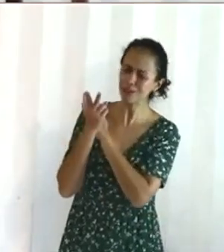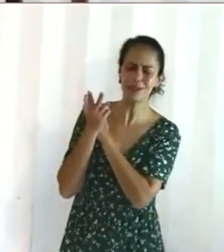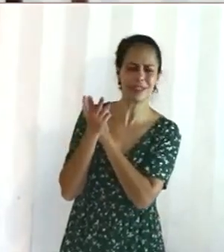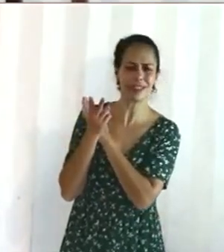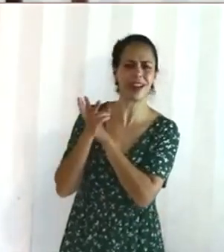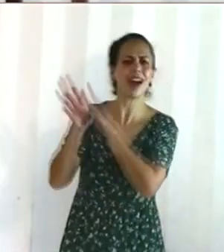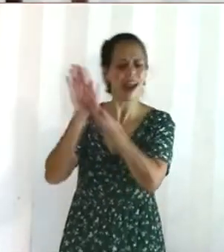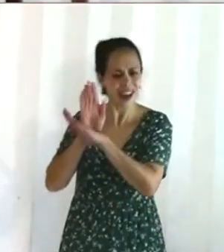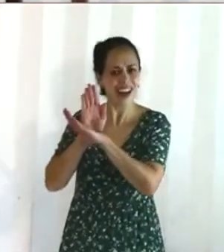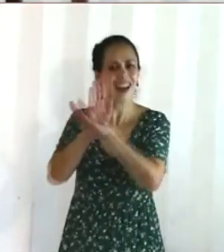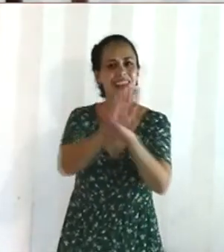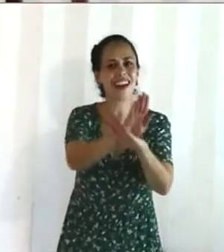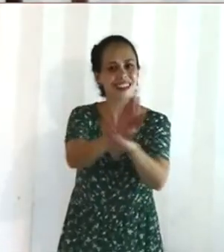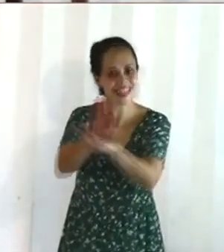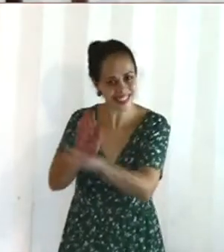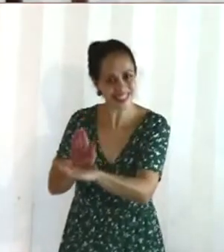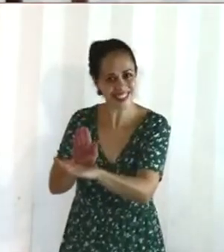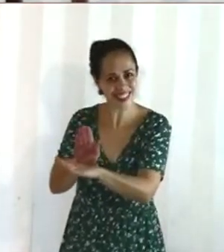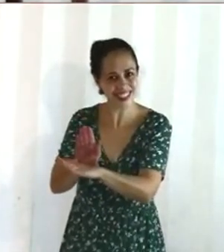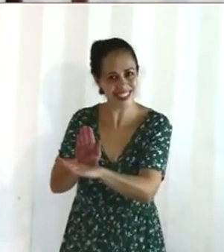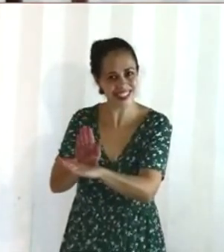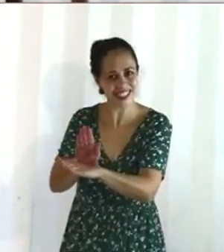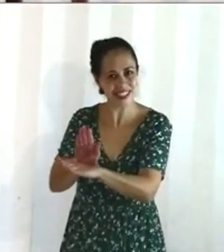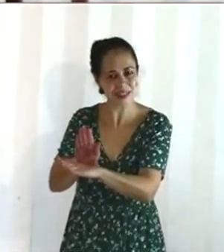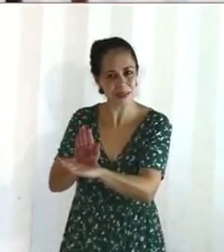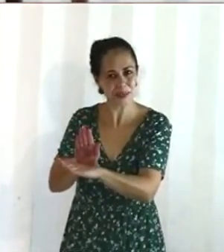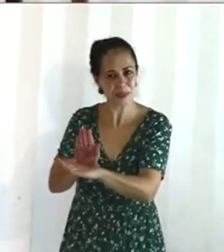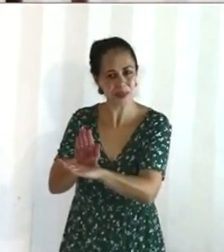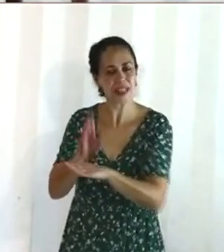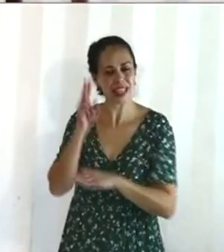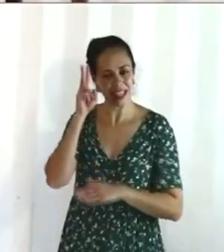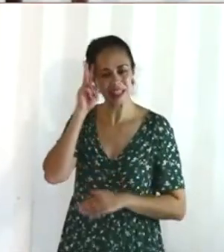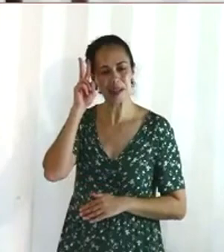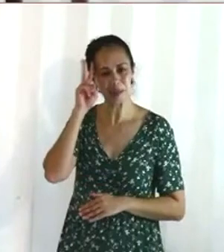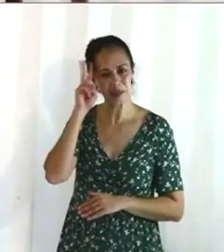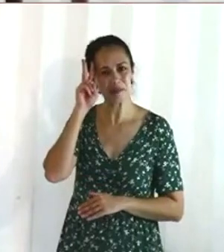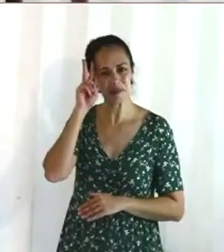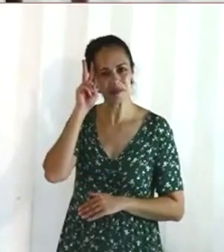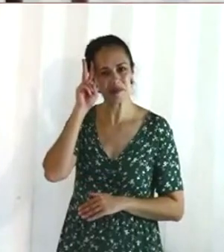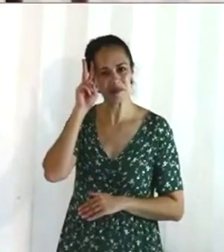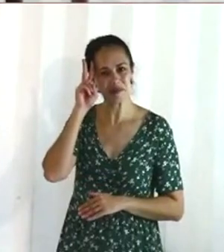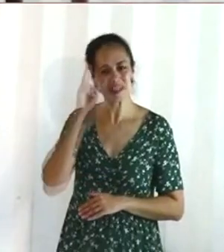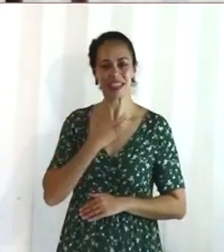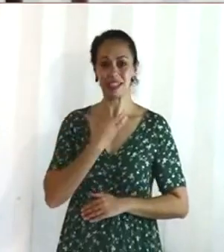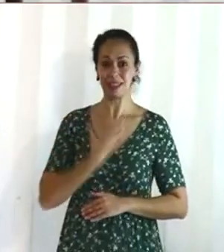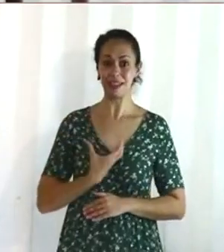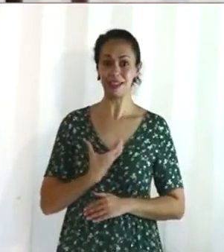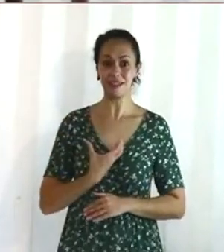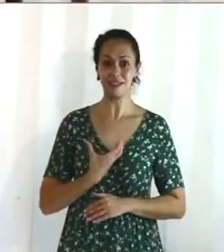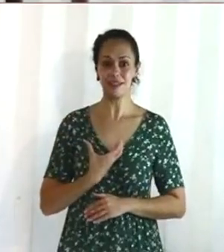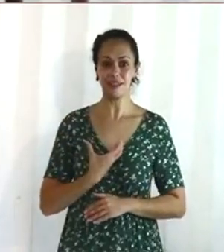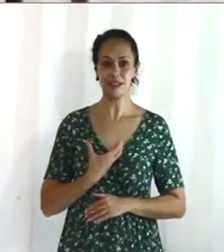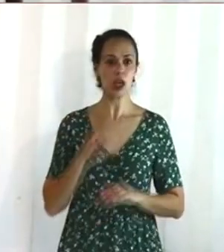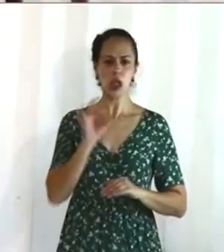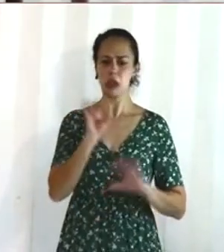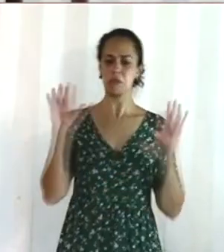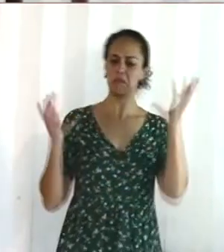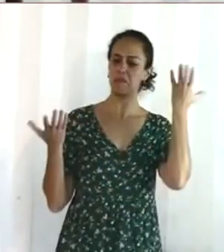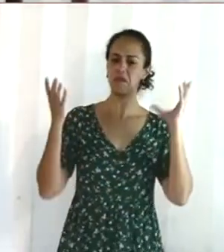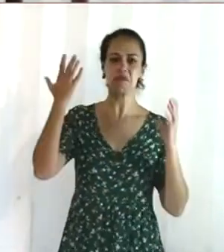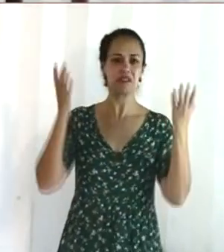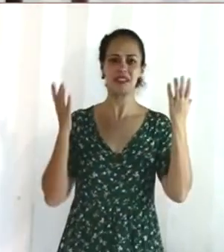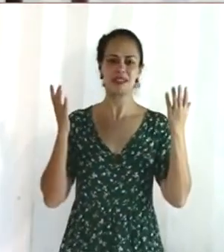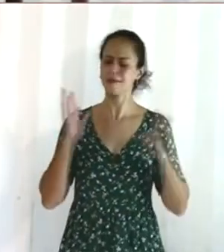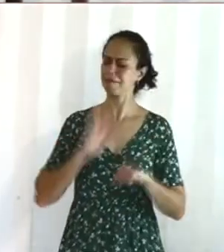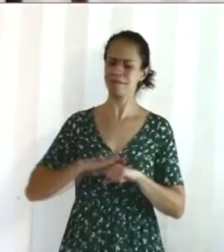esses princípios e a lembrar que o Natal é muito mais do que uma celebração. O Natal é um anúncio que o Verbo é